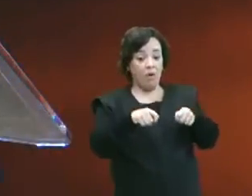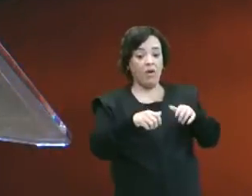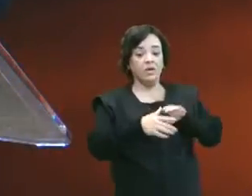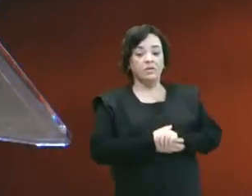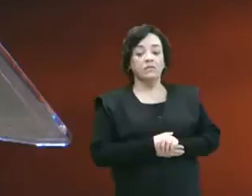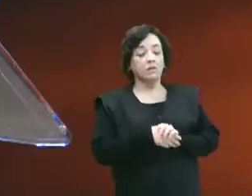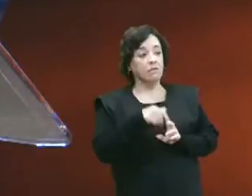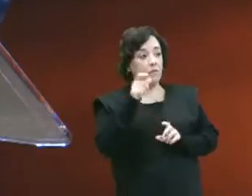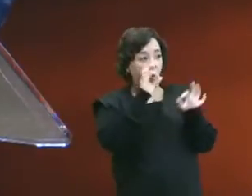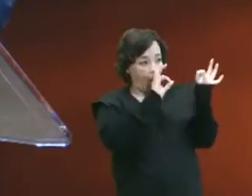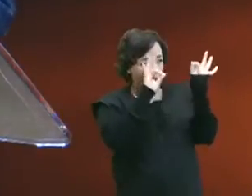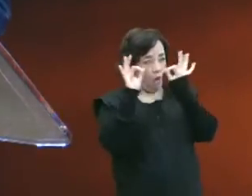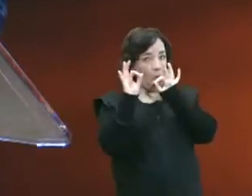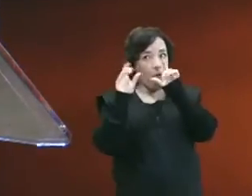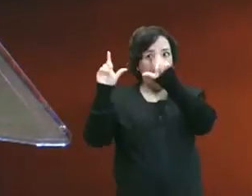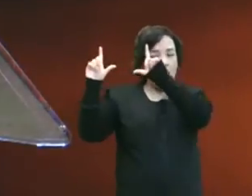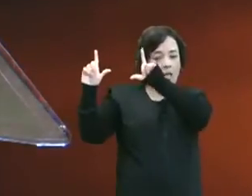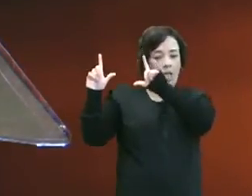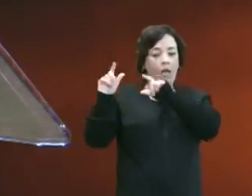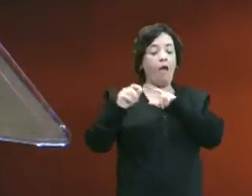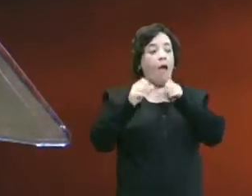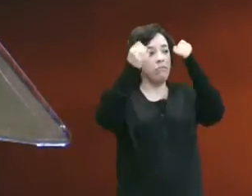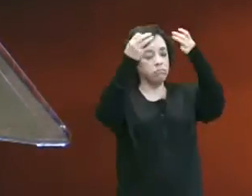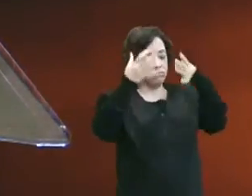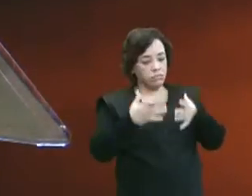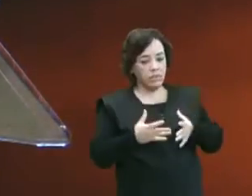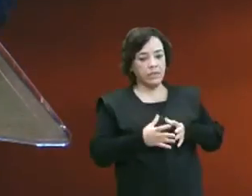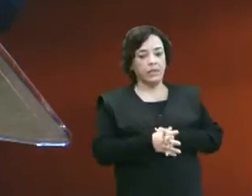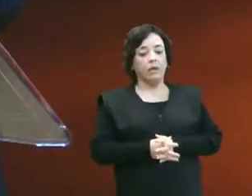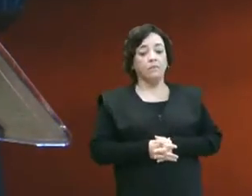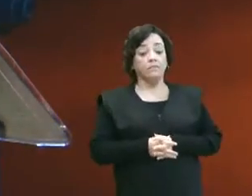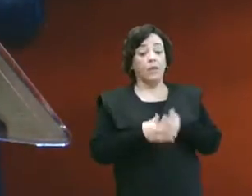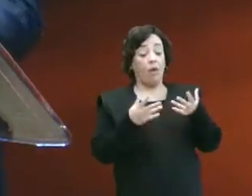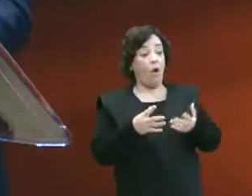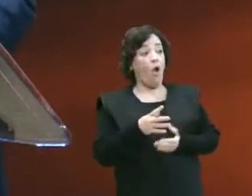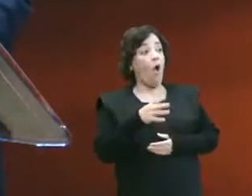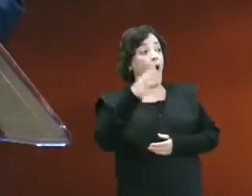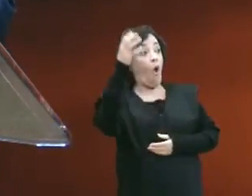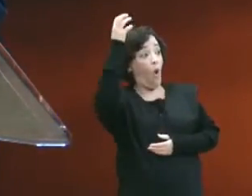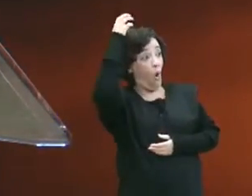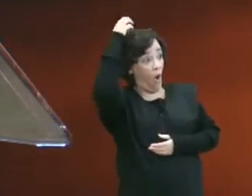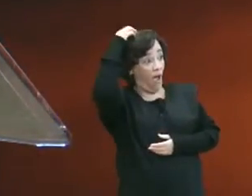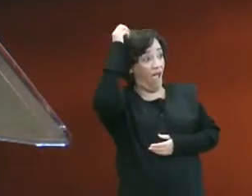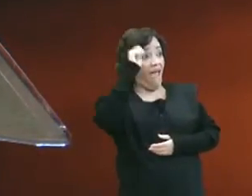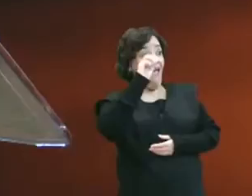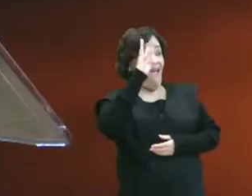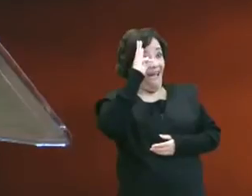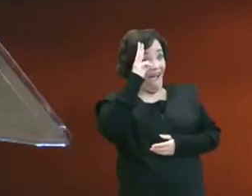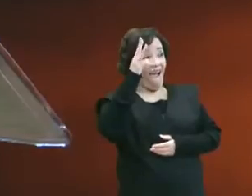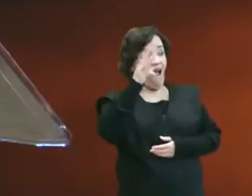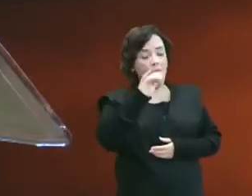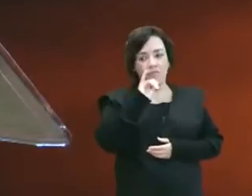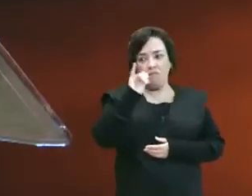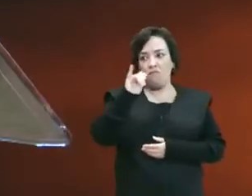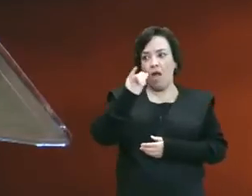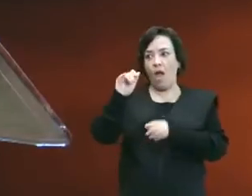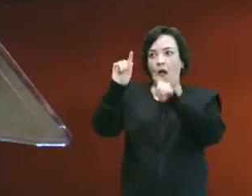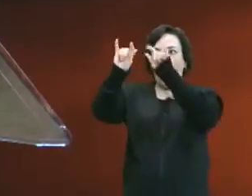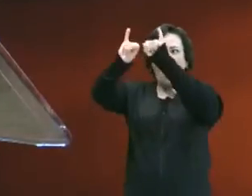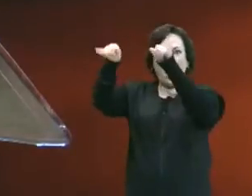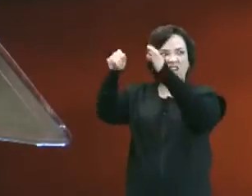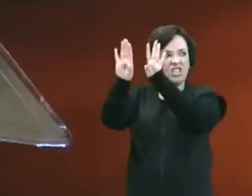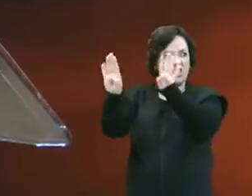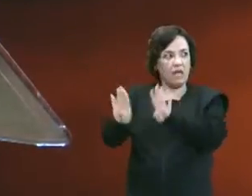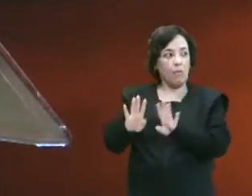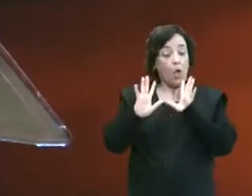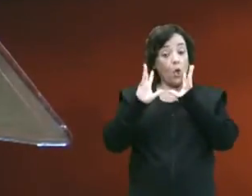não, acompanhe conosco aqui no telão. Diz assim a palavra do Senhor: Ora, Acabe contou a Jezabel tudo o que Elias